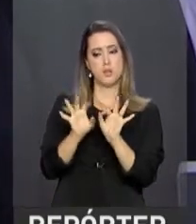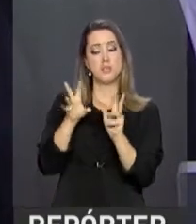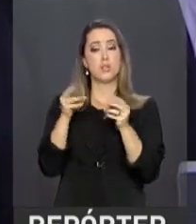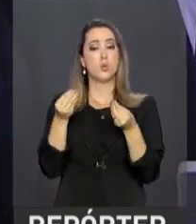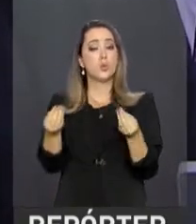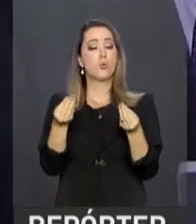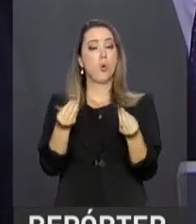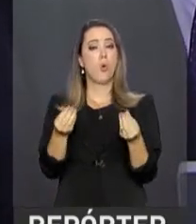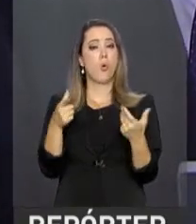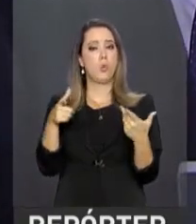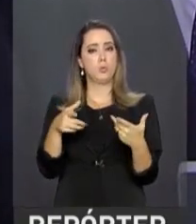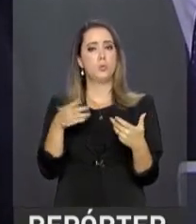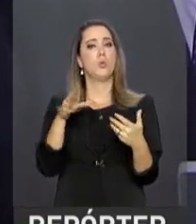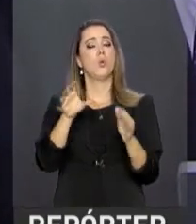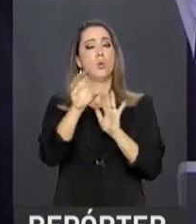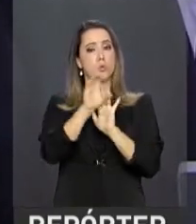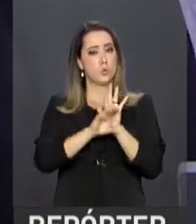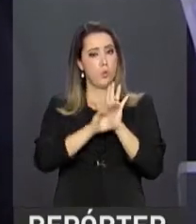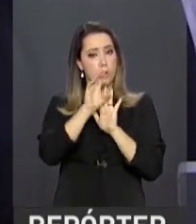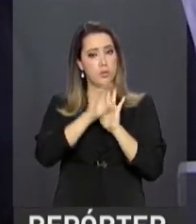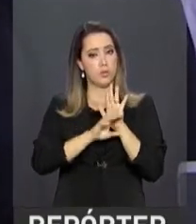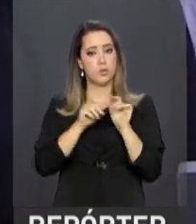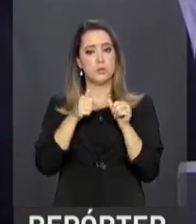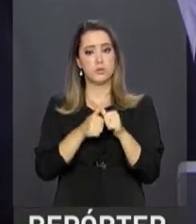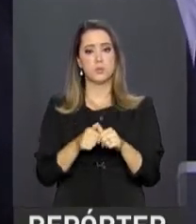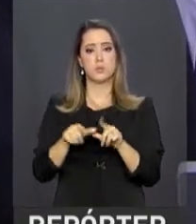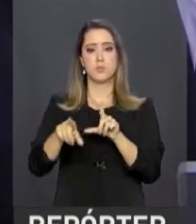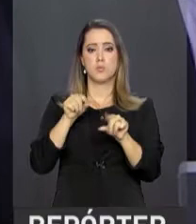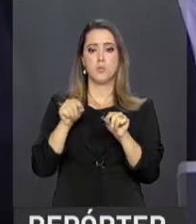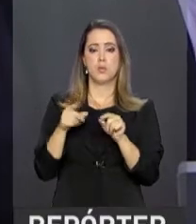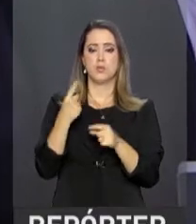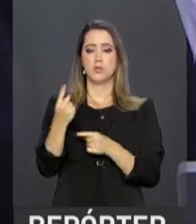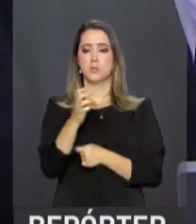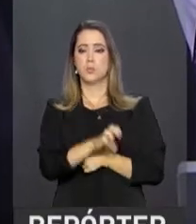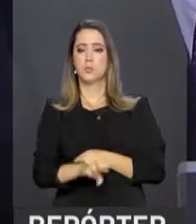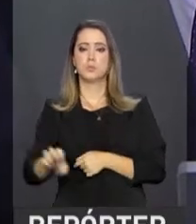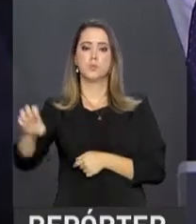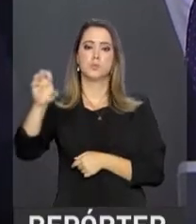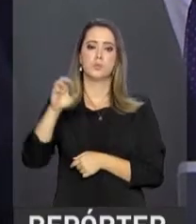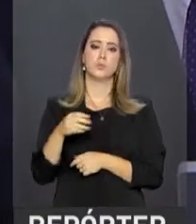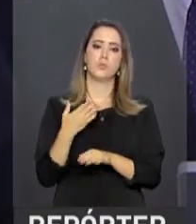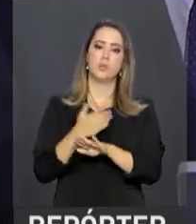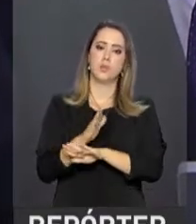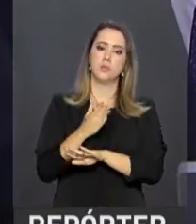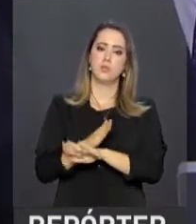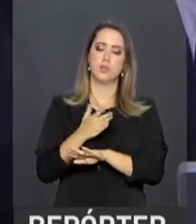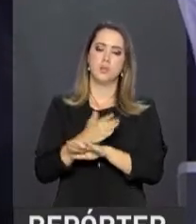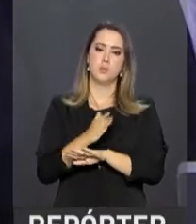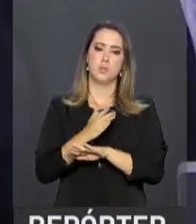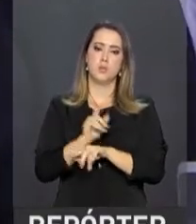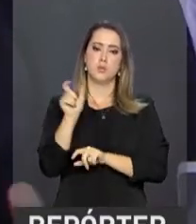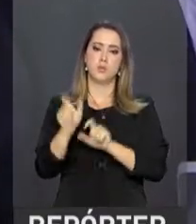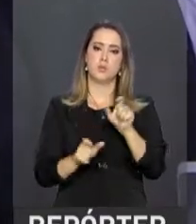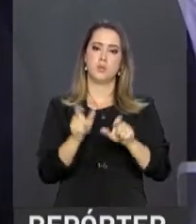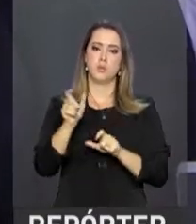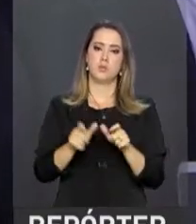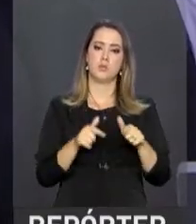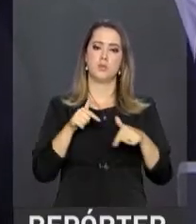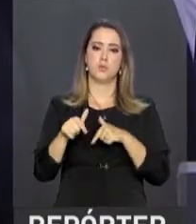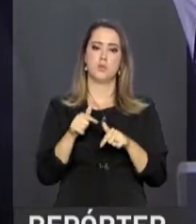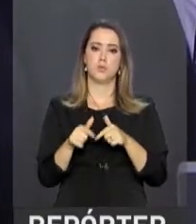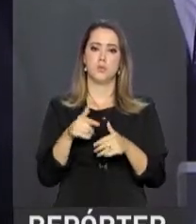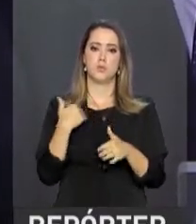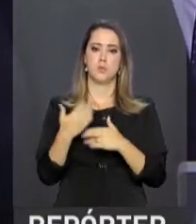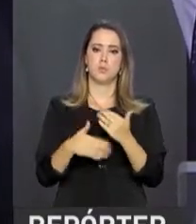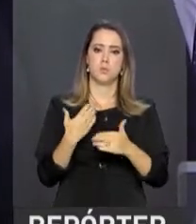à implementação dos currículos que serão definidos pelos estados treinamento e capacitação do pessoal no processo